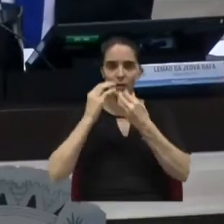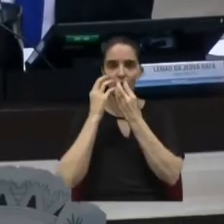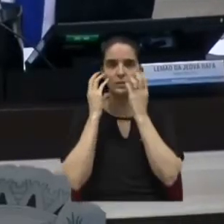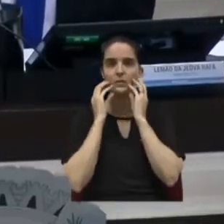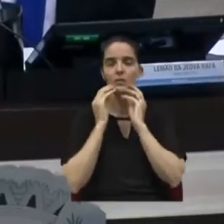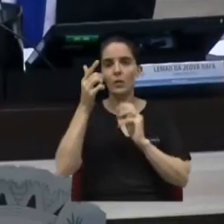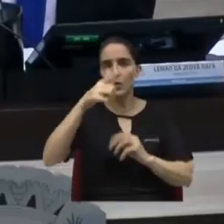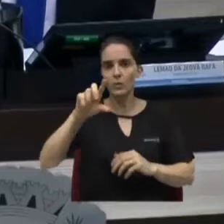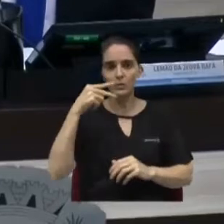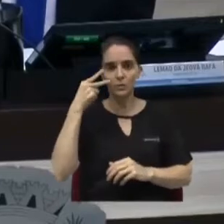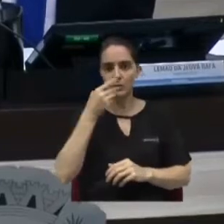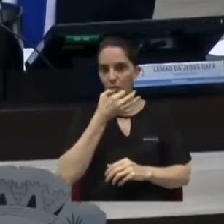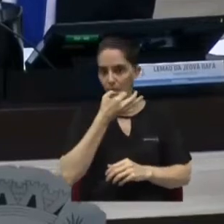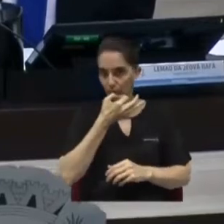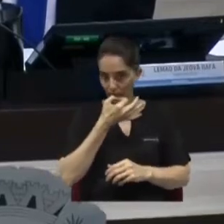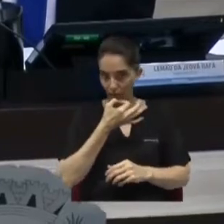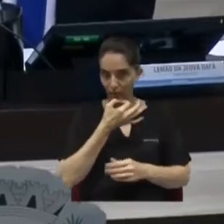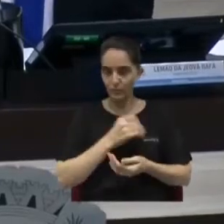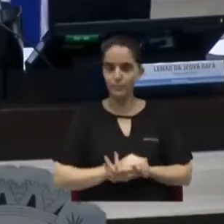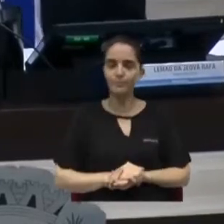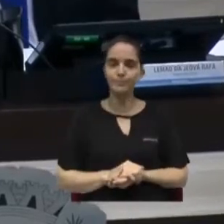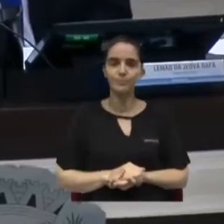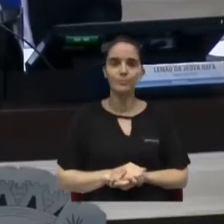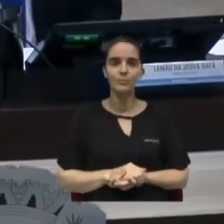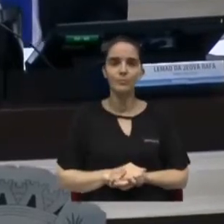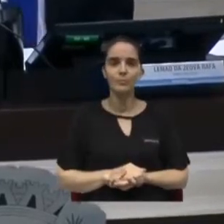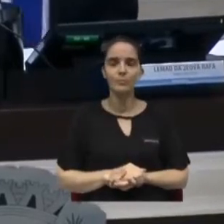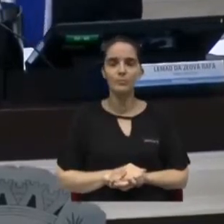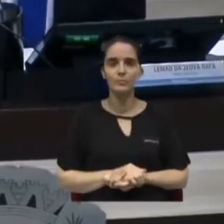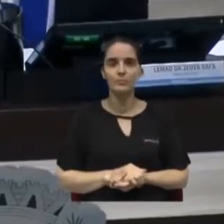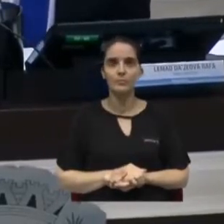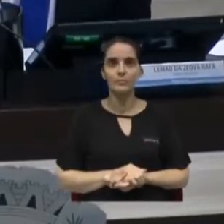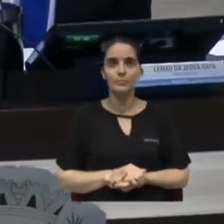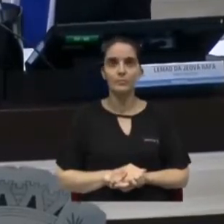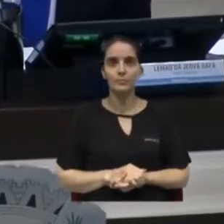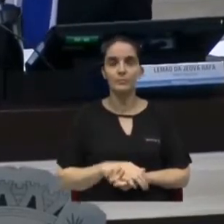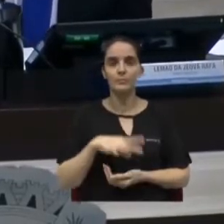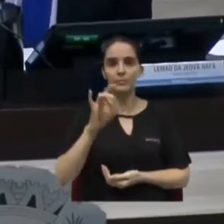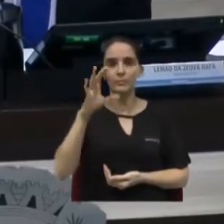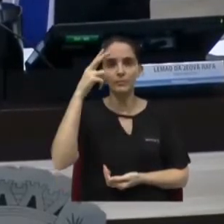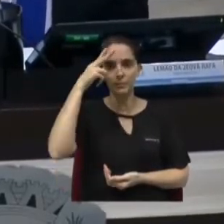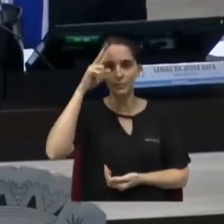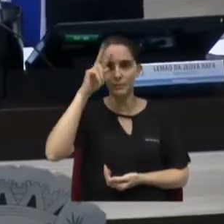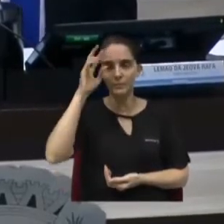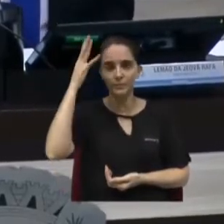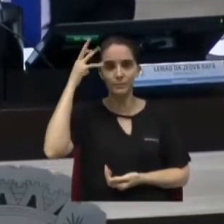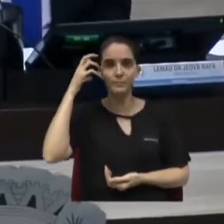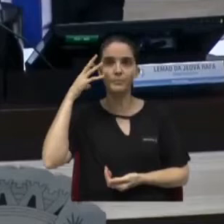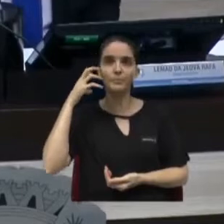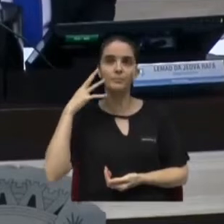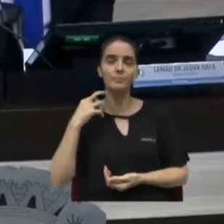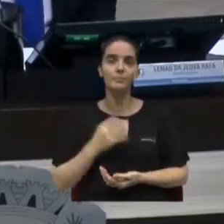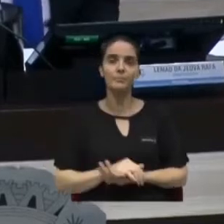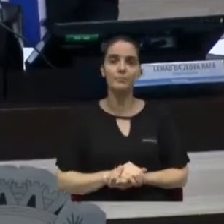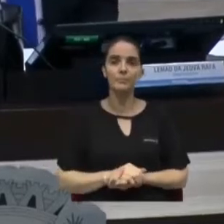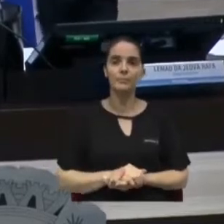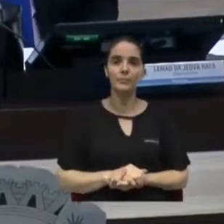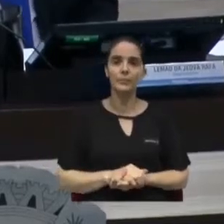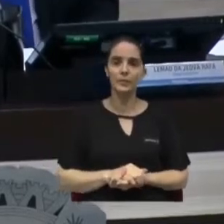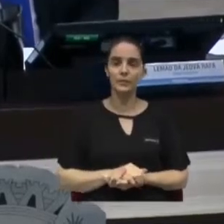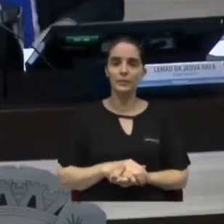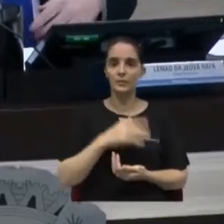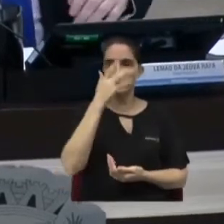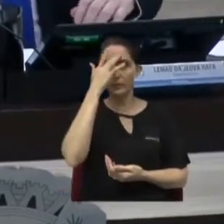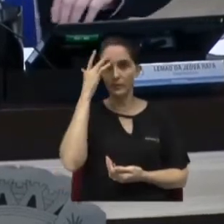Mais algum vereador deseja discutir o requerimento? Só lembrando, vereadora Lu, que quem tem cedido o